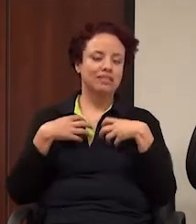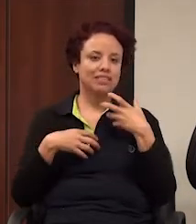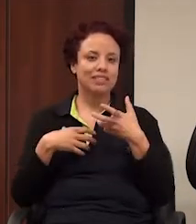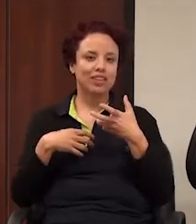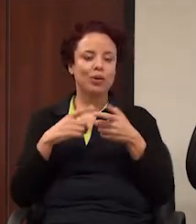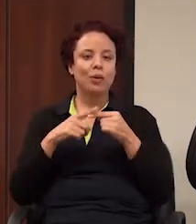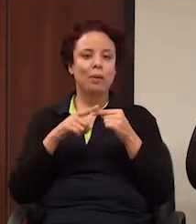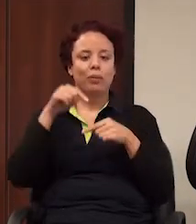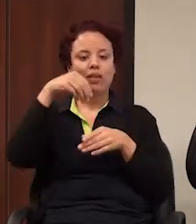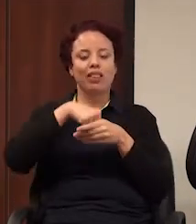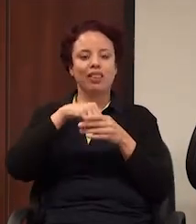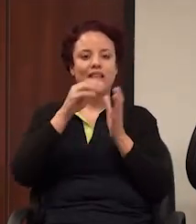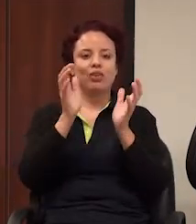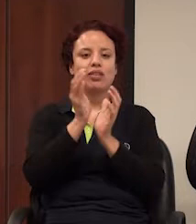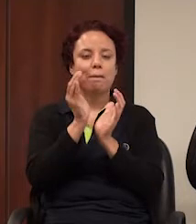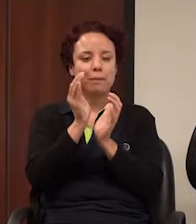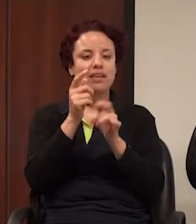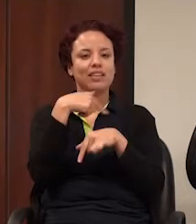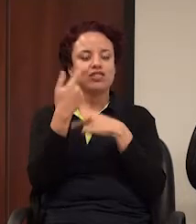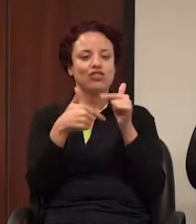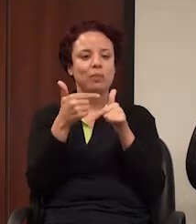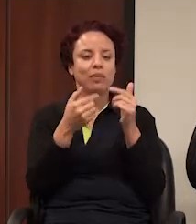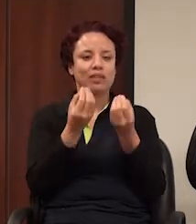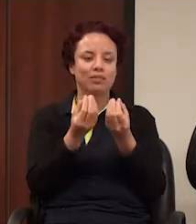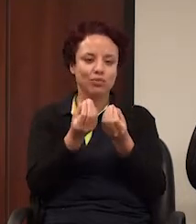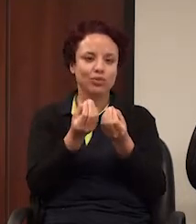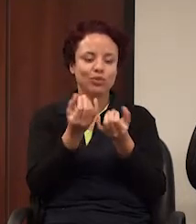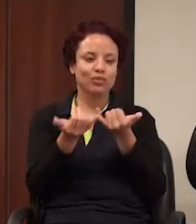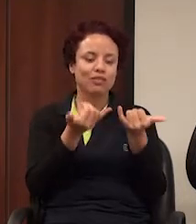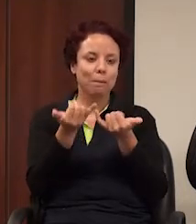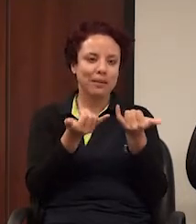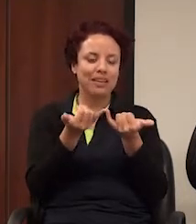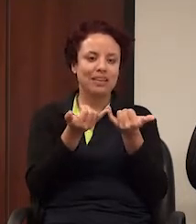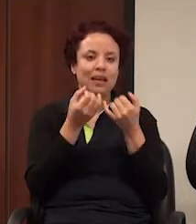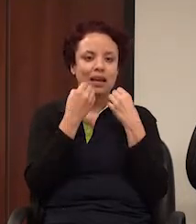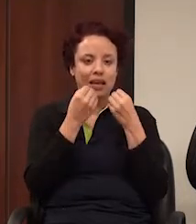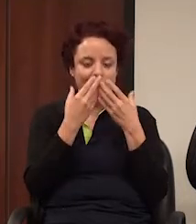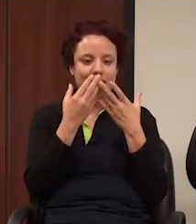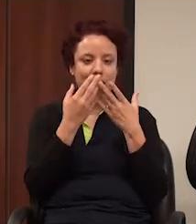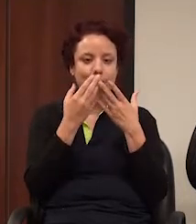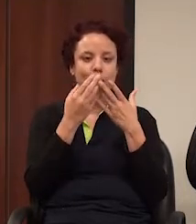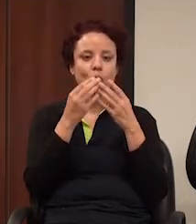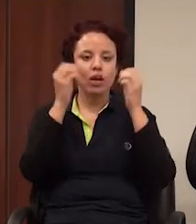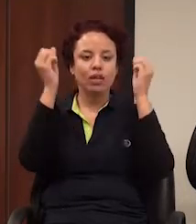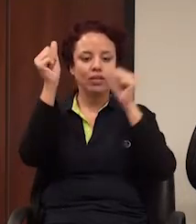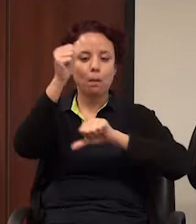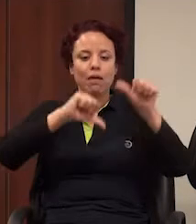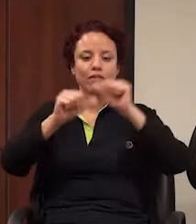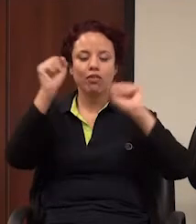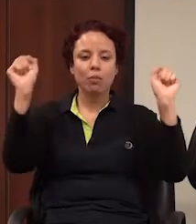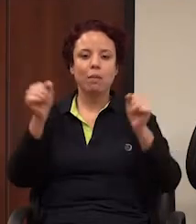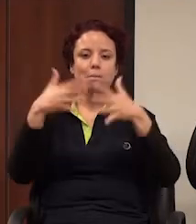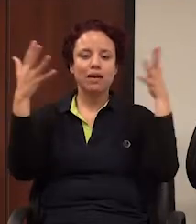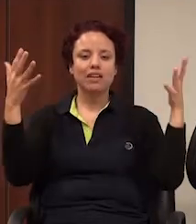lá na PAI, que bom se a gente tivesse, né, uma cartilha ou uma fórmula mágica para poder enquadrar